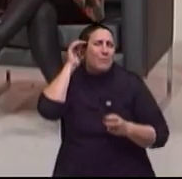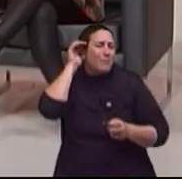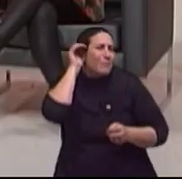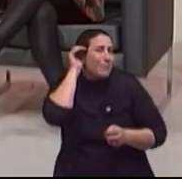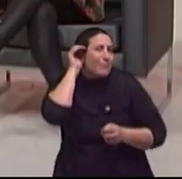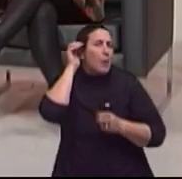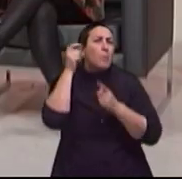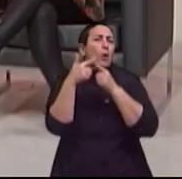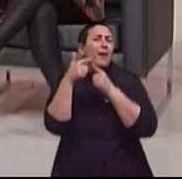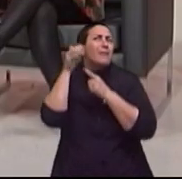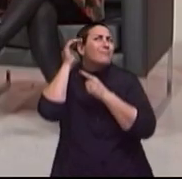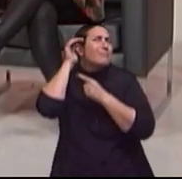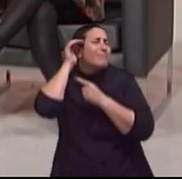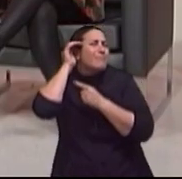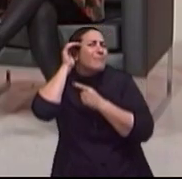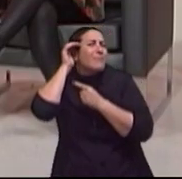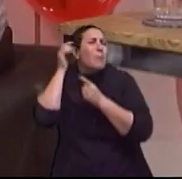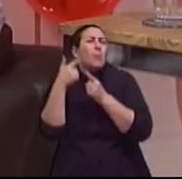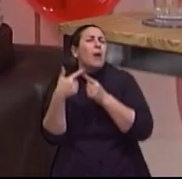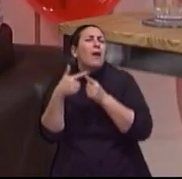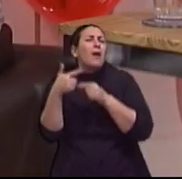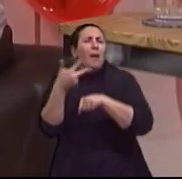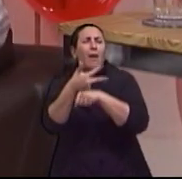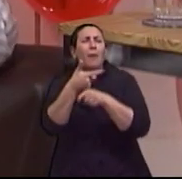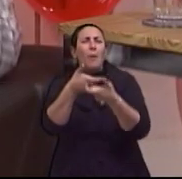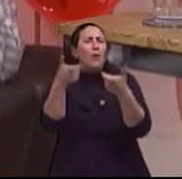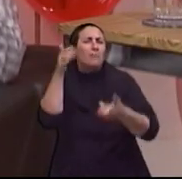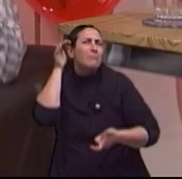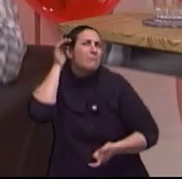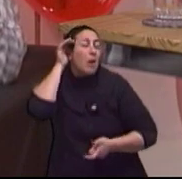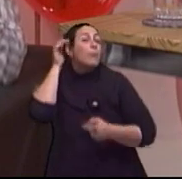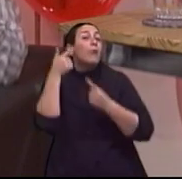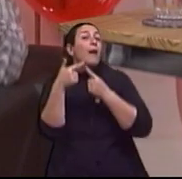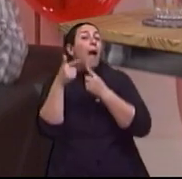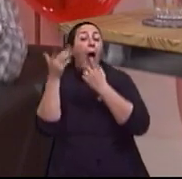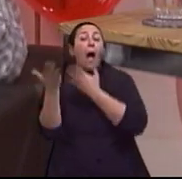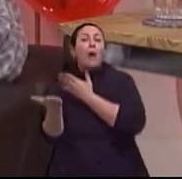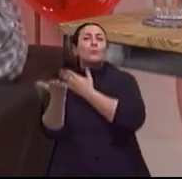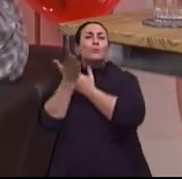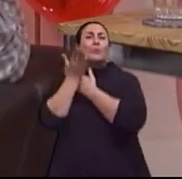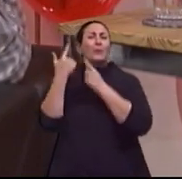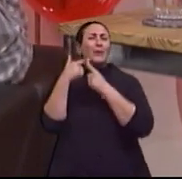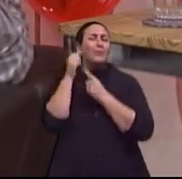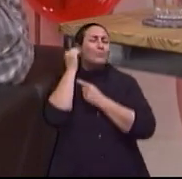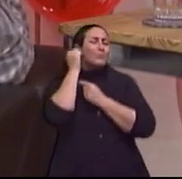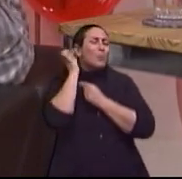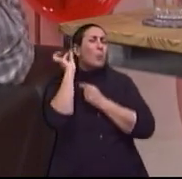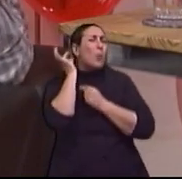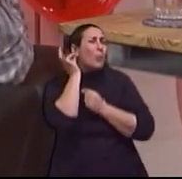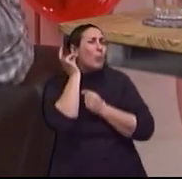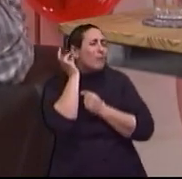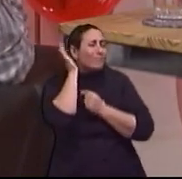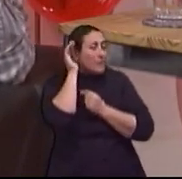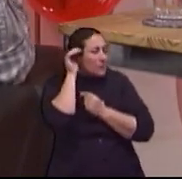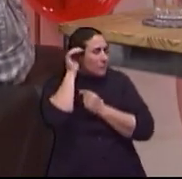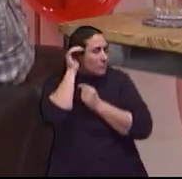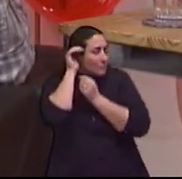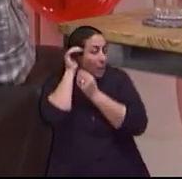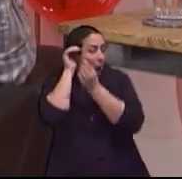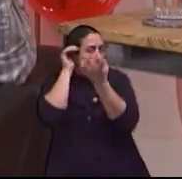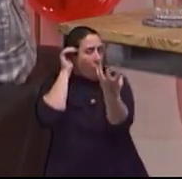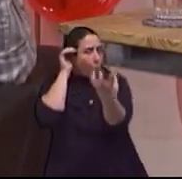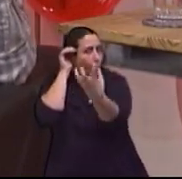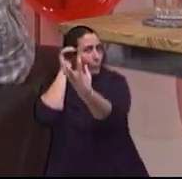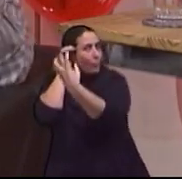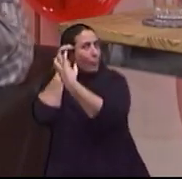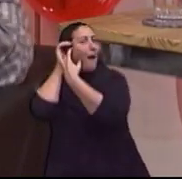concha a concha para aumentar a nossa concha natural aqui ah ok o entra como uma